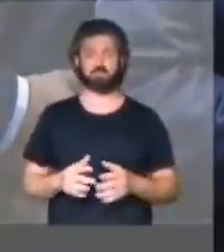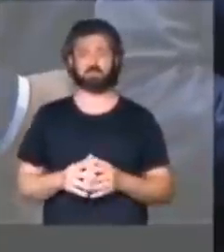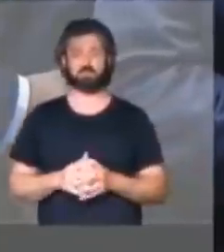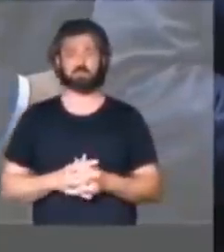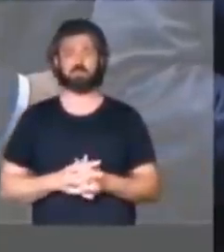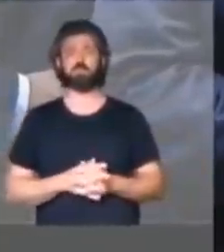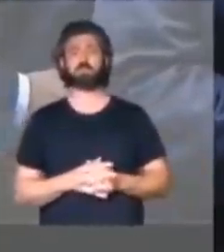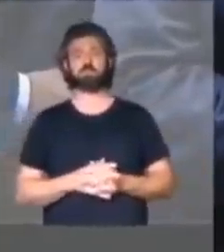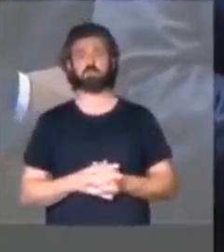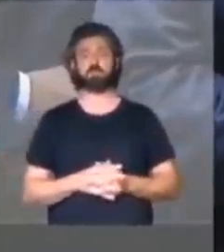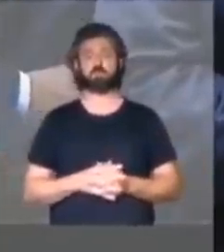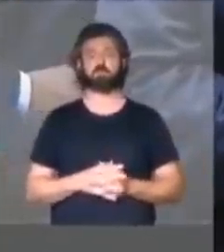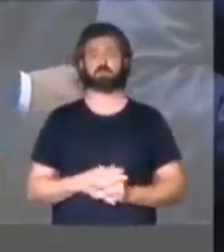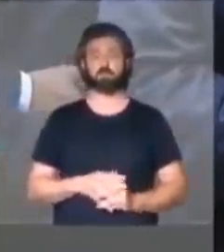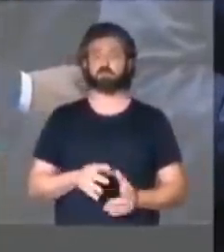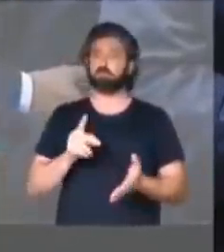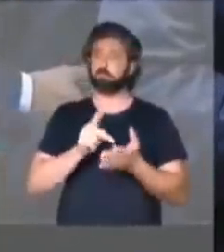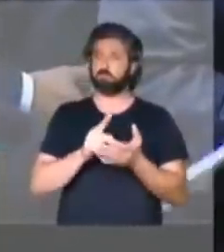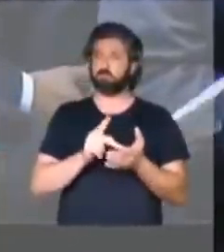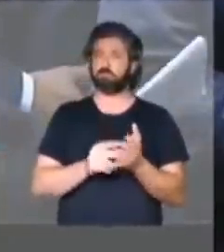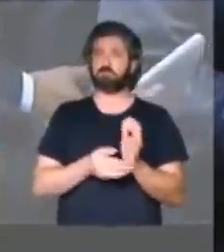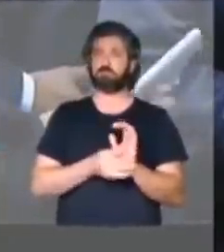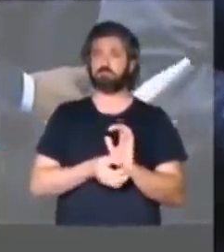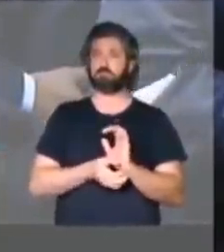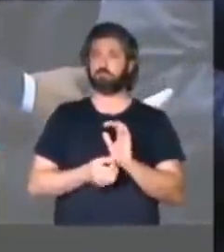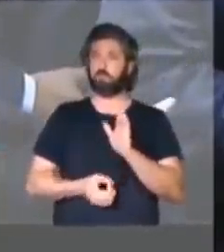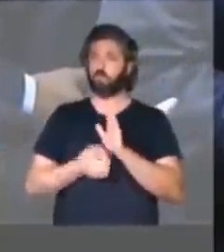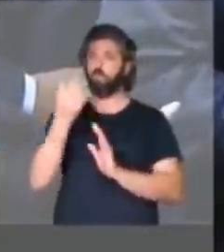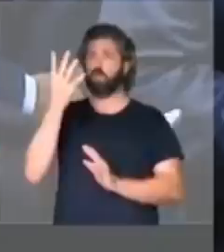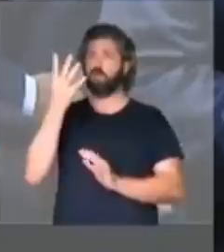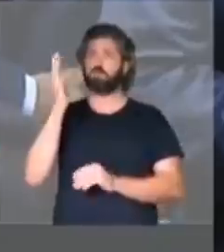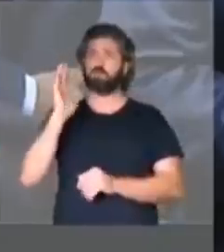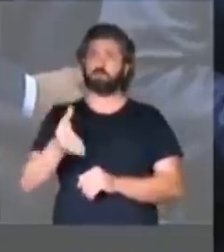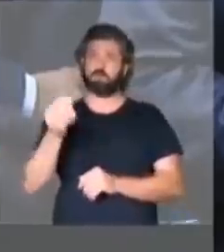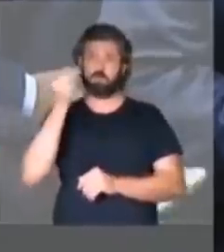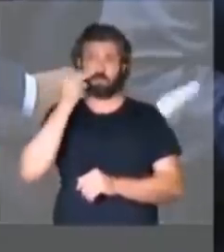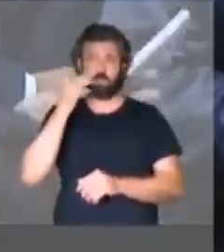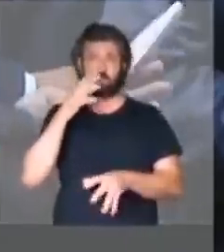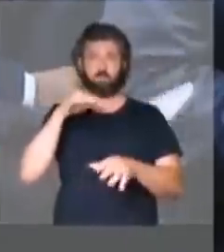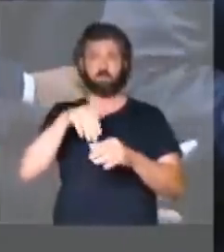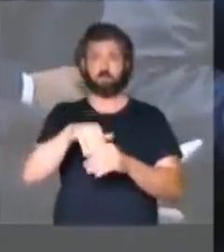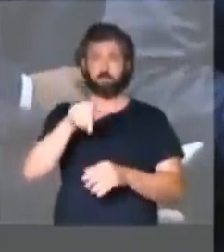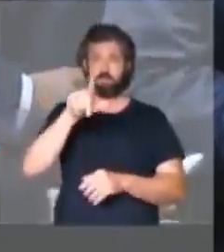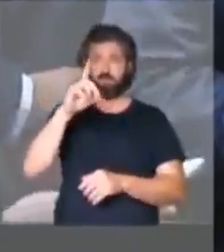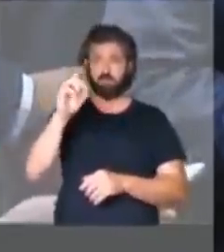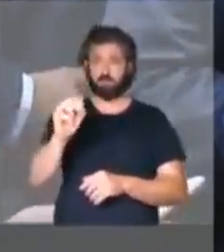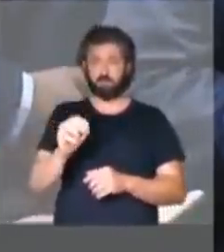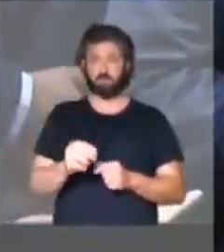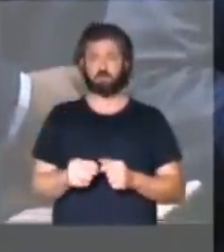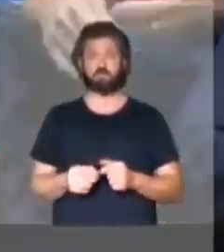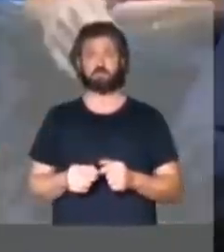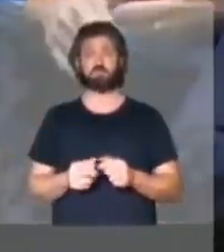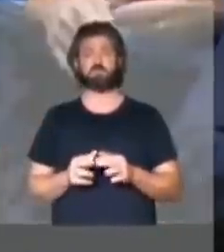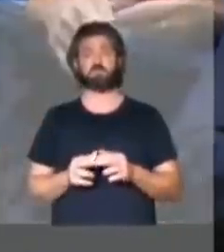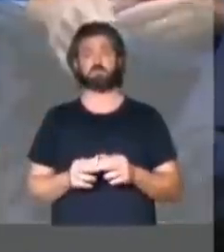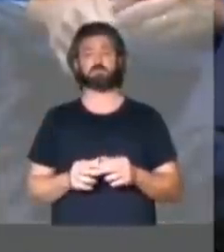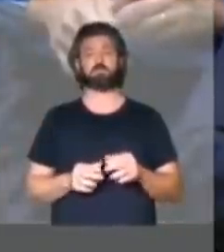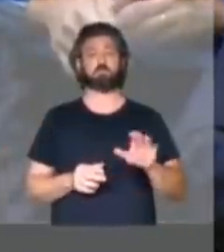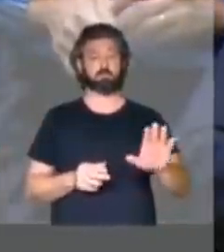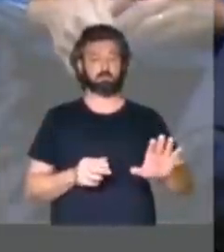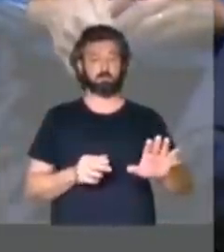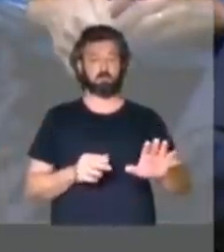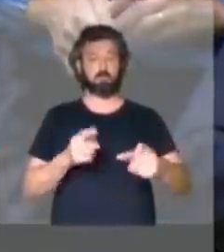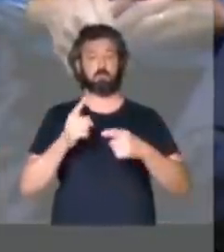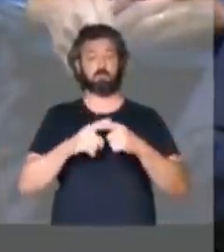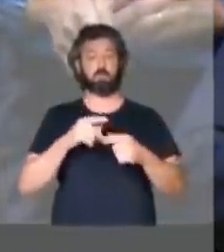Senado. É realmente, já é a quarta vez que nós tentamos votar LDO, já é a quarta vez que nós tentamos votar.